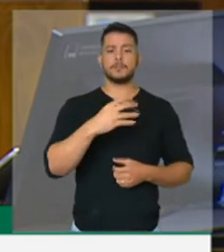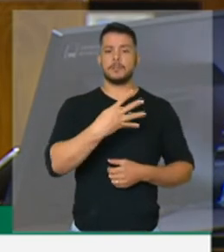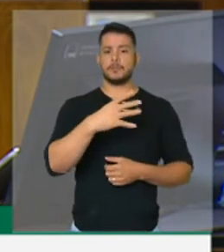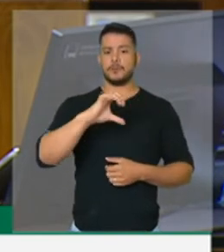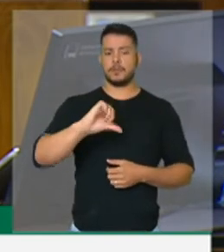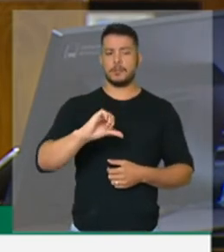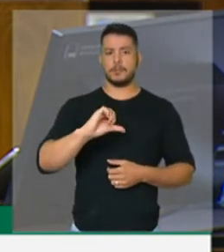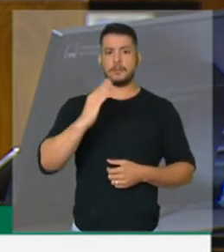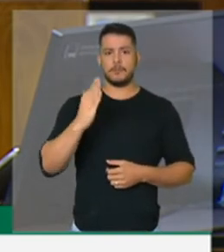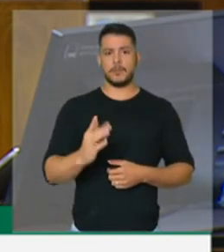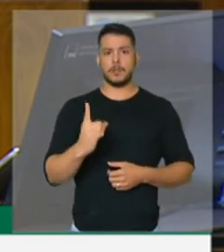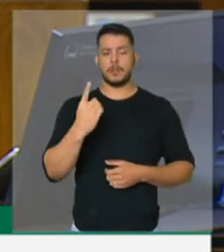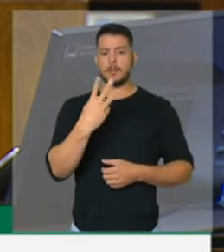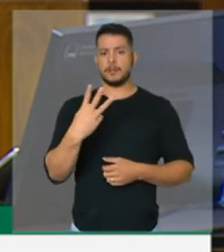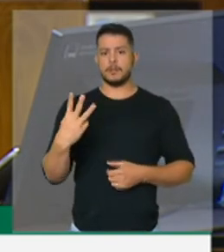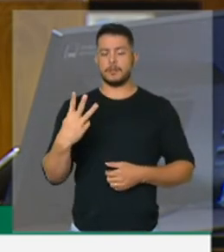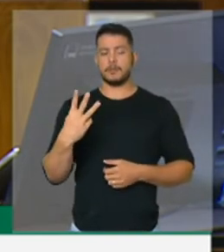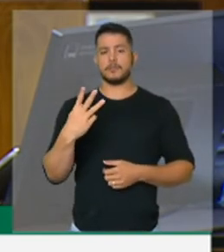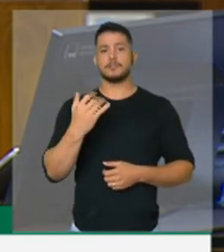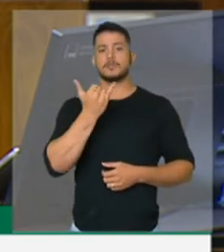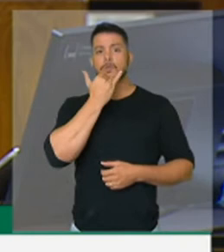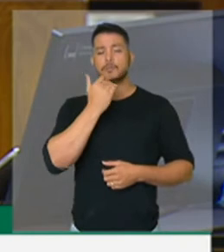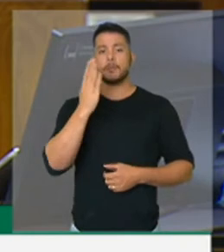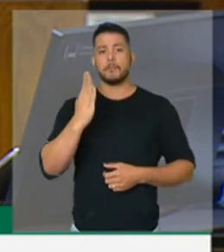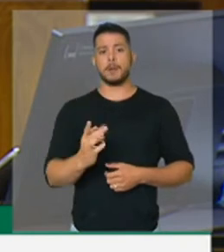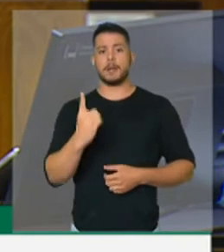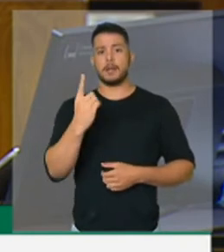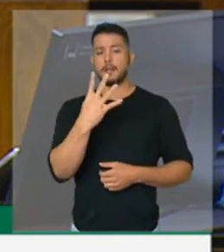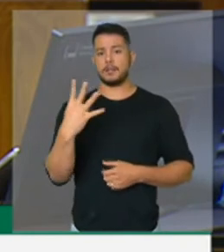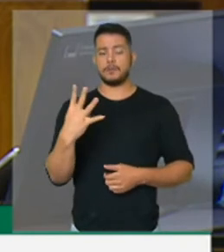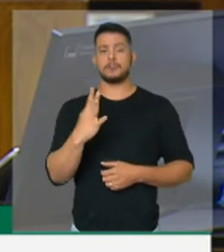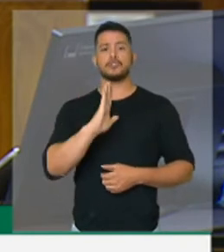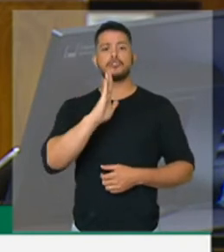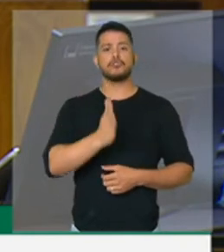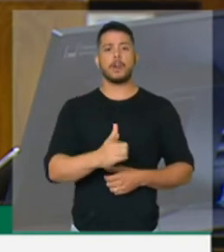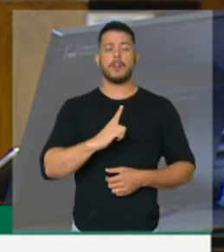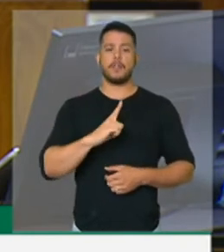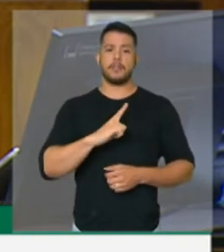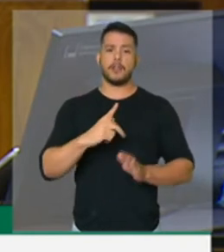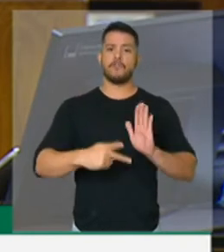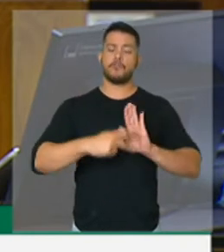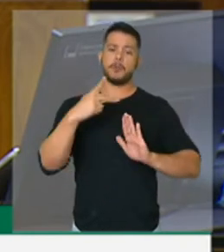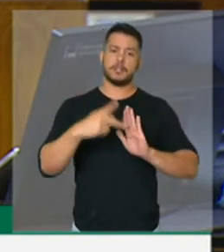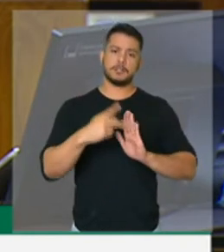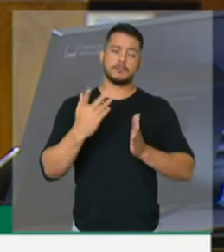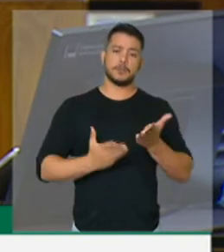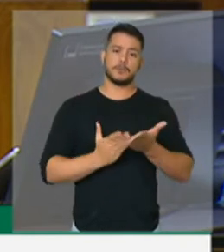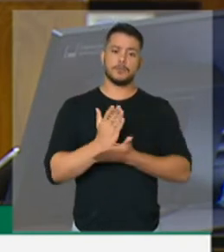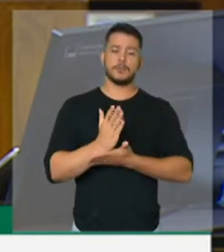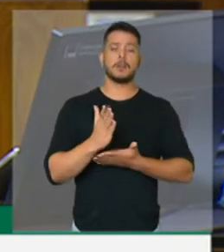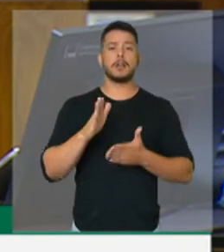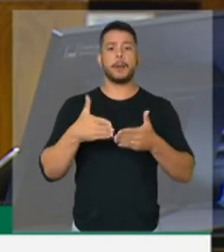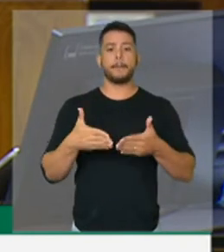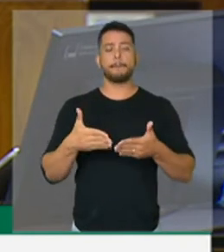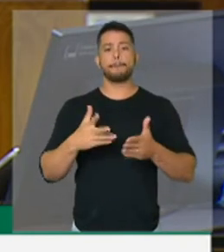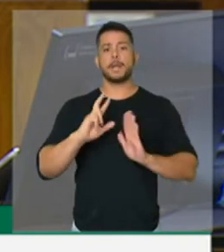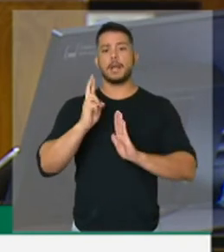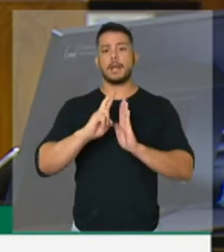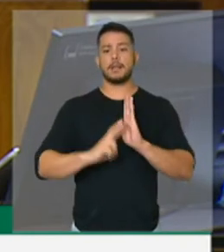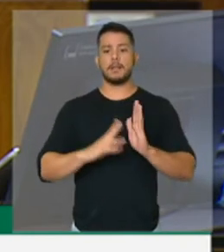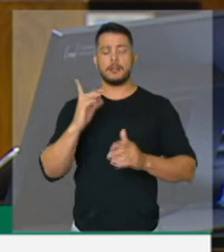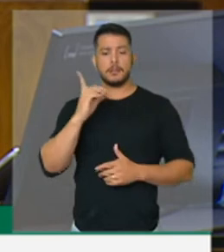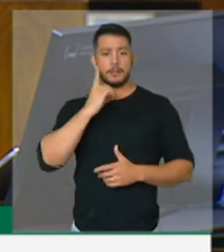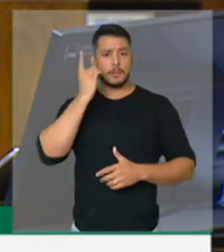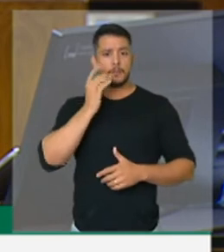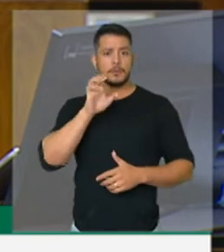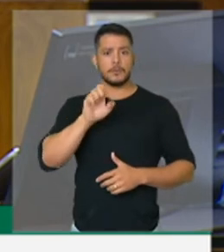dezembro de 2014, tendo parecer da Comissão de Trabalho e Administração e Serviço Público pela aprovação. Relatora, deputada Érica Cocai,